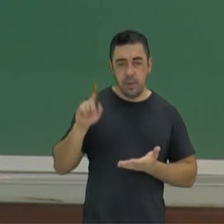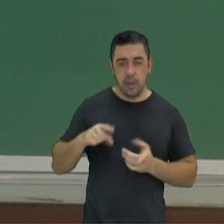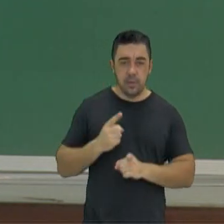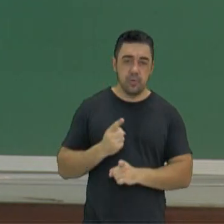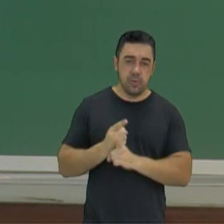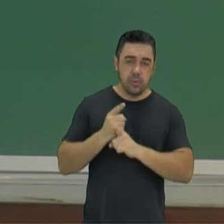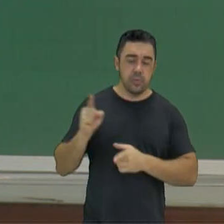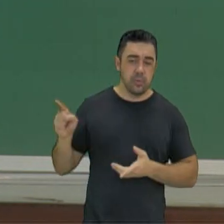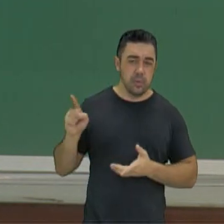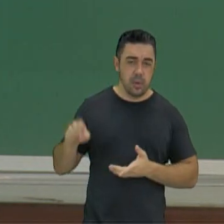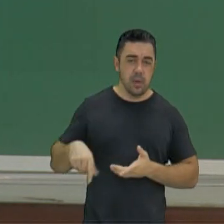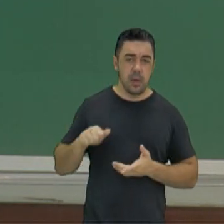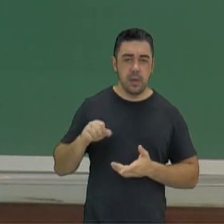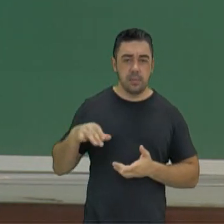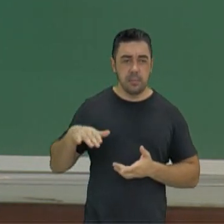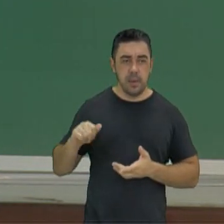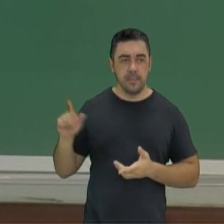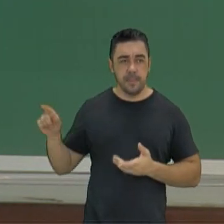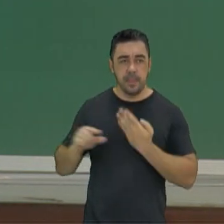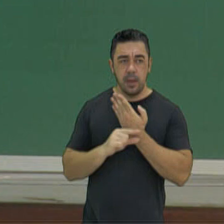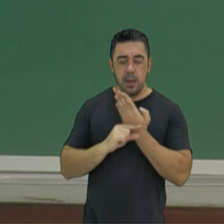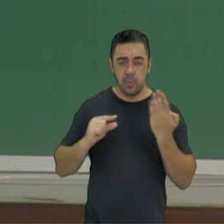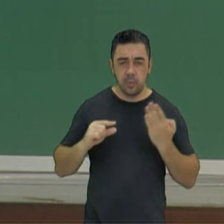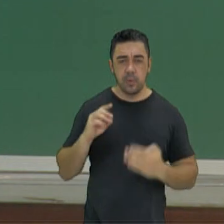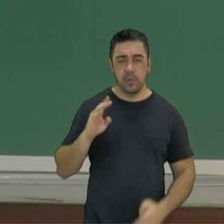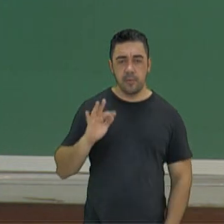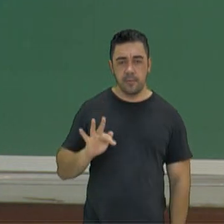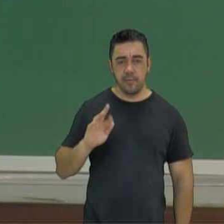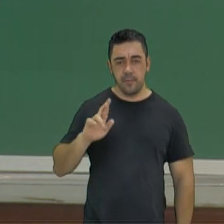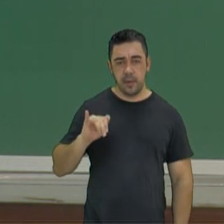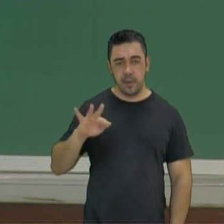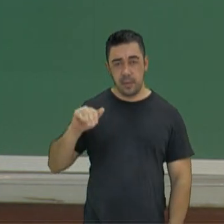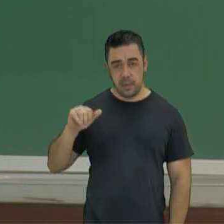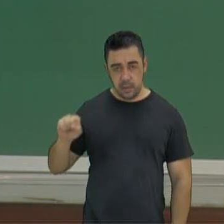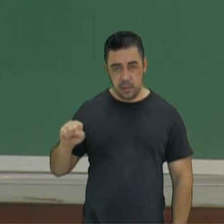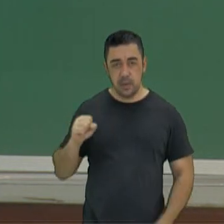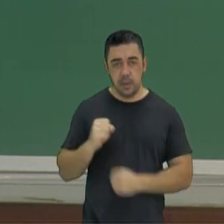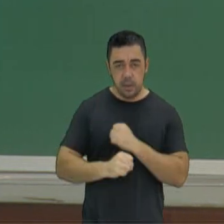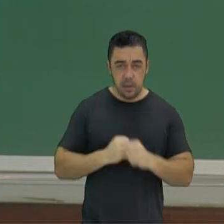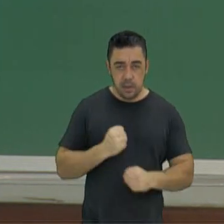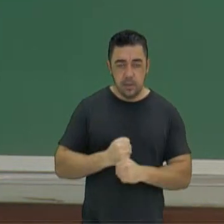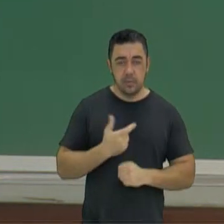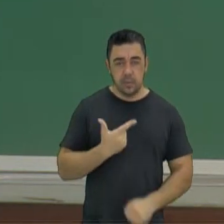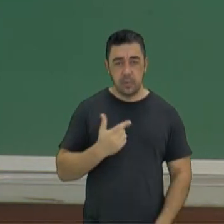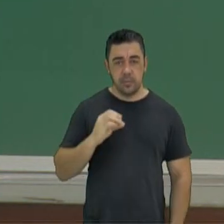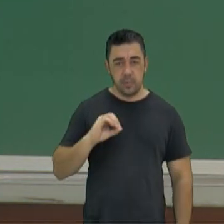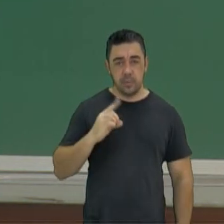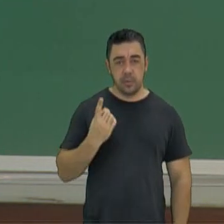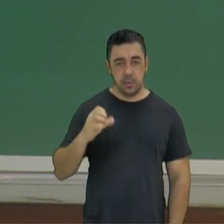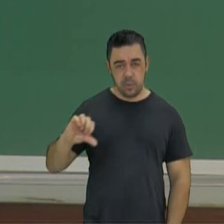com asma. Uma citação de Freitas et al. 2019. Então, a melhoria